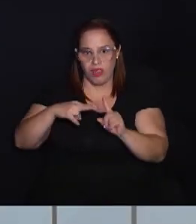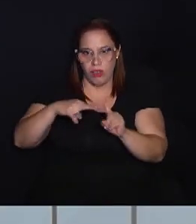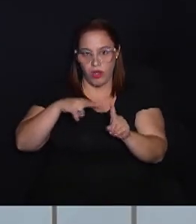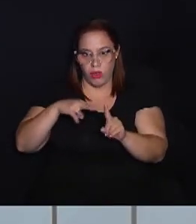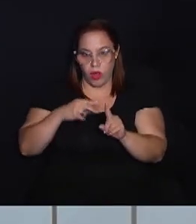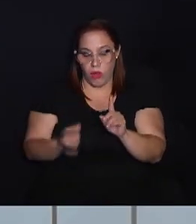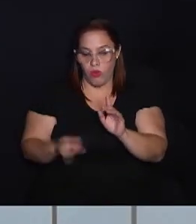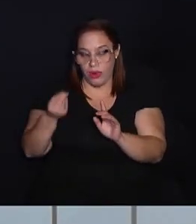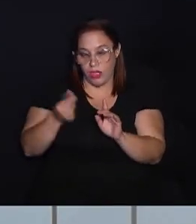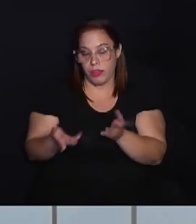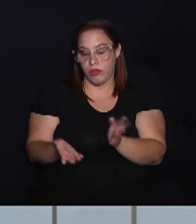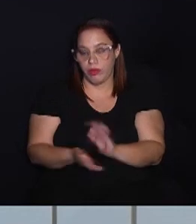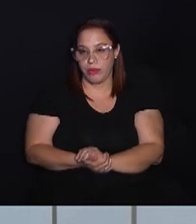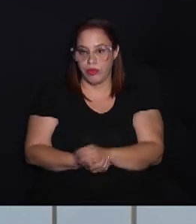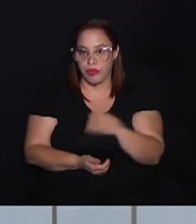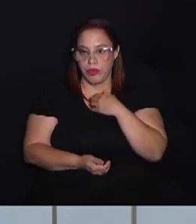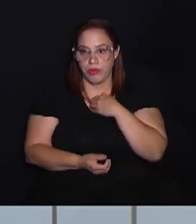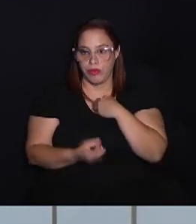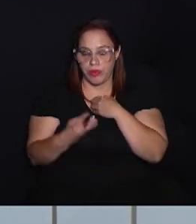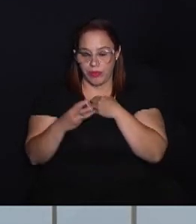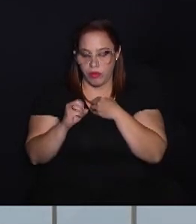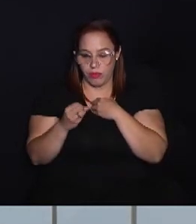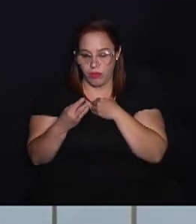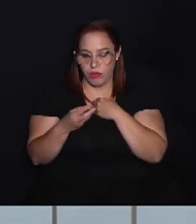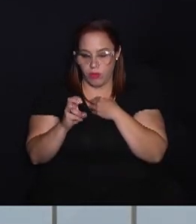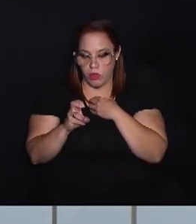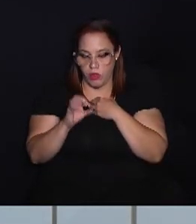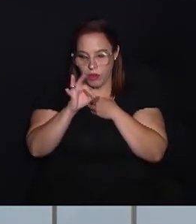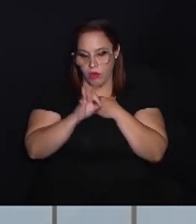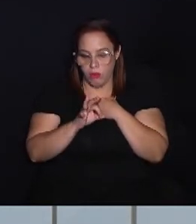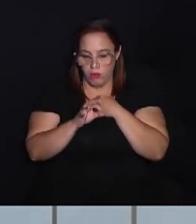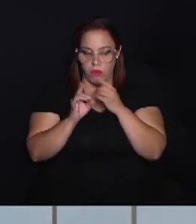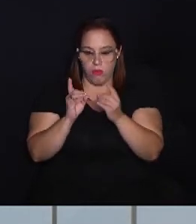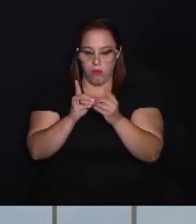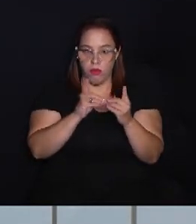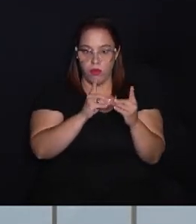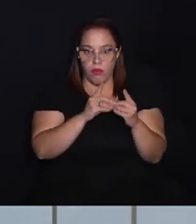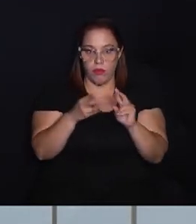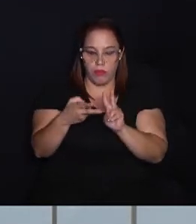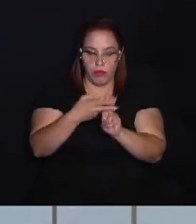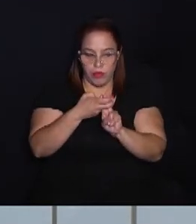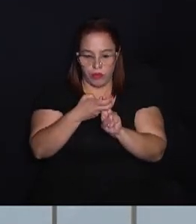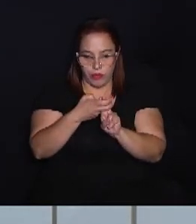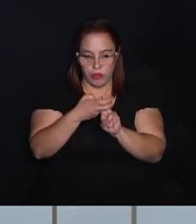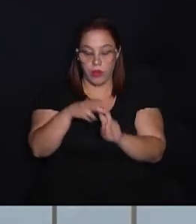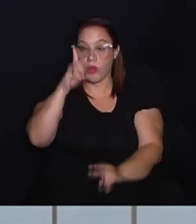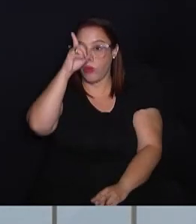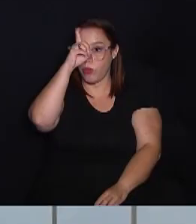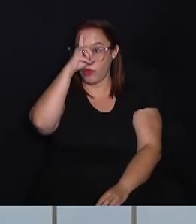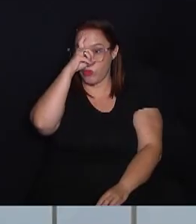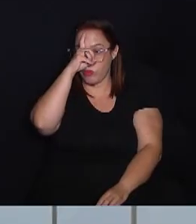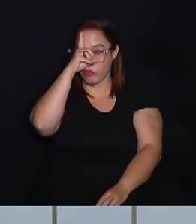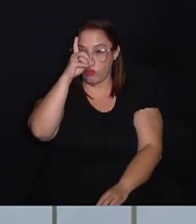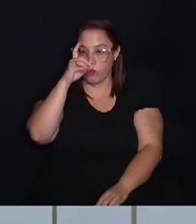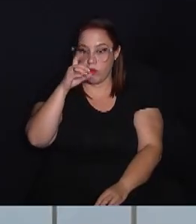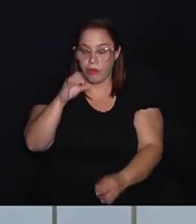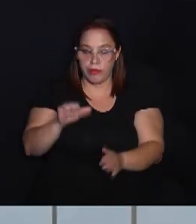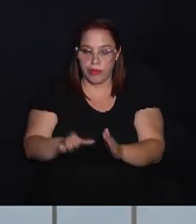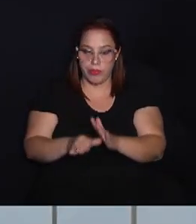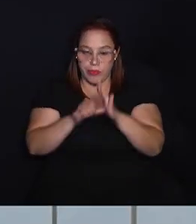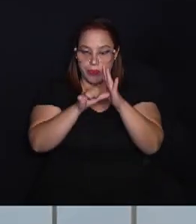áreas, surgem ideias, propostas que o vereador pode encaminhar, porque grande parte das soluções, por exemplo, a melhoria da